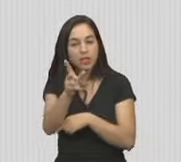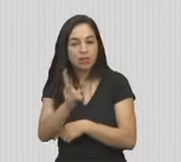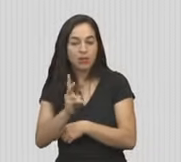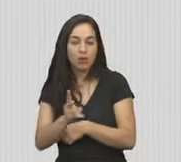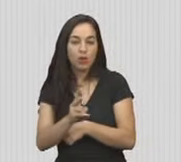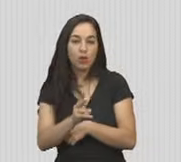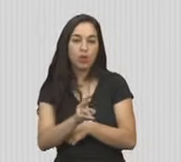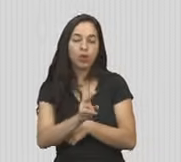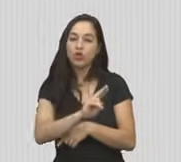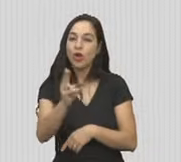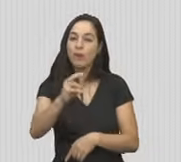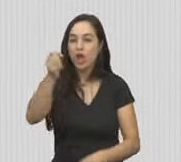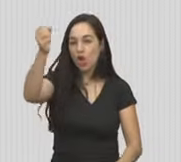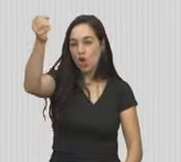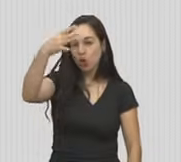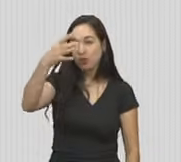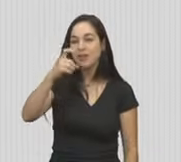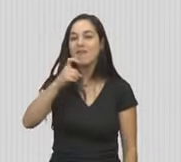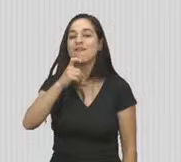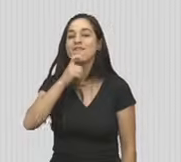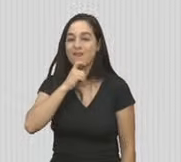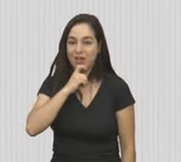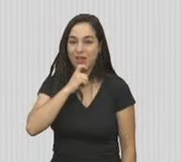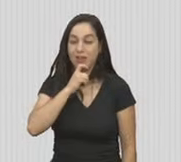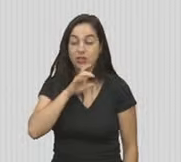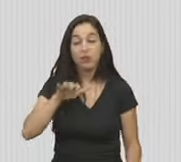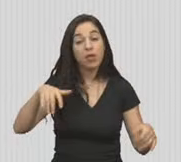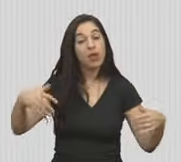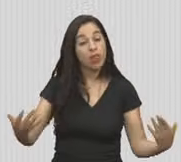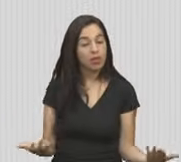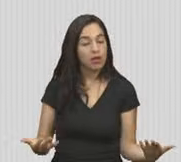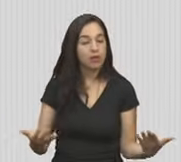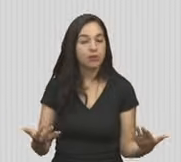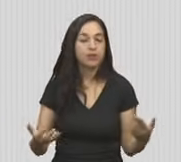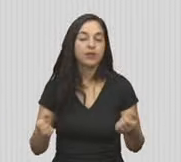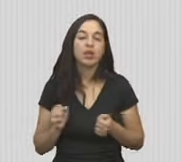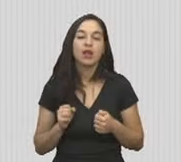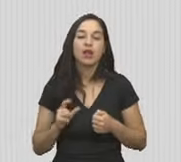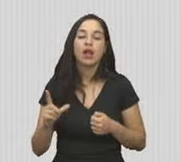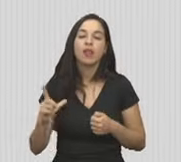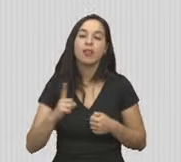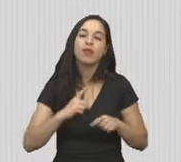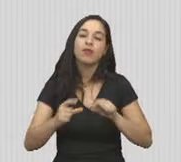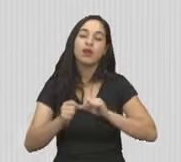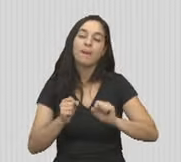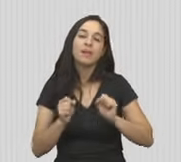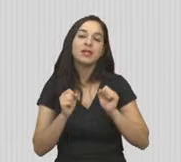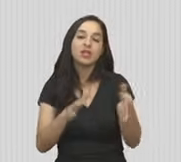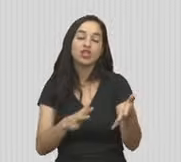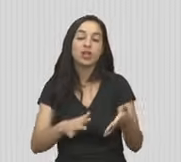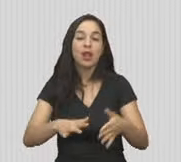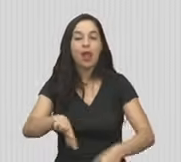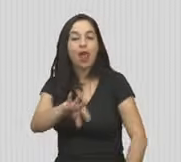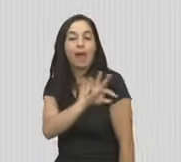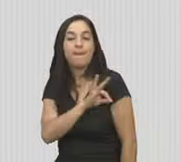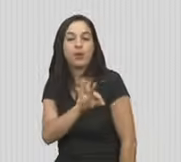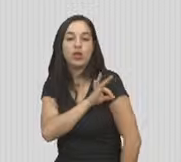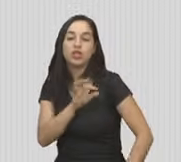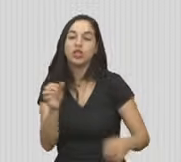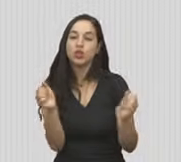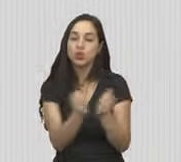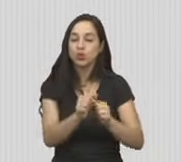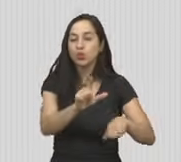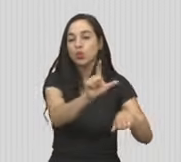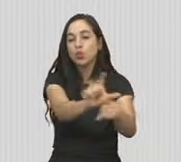Verde, Green Light, e isso funcionou por uma iniciativa até da polícia em parceria com os